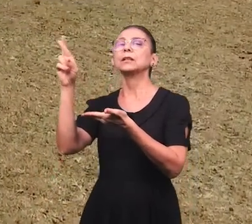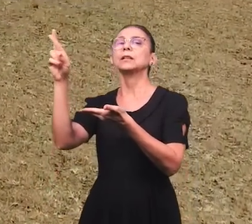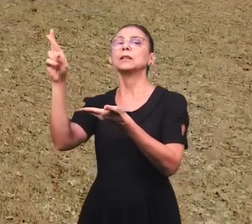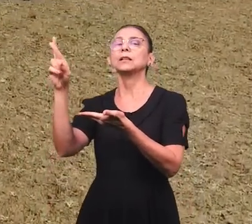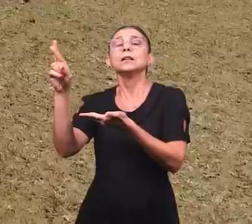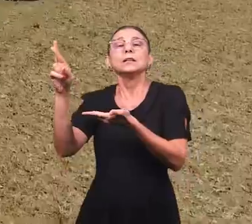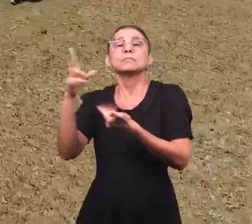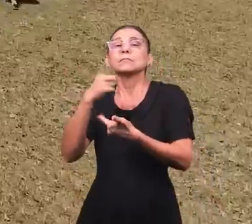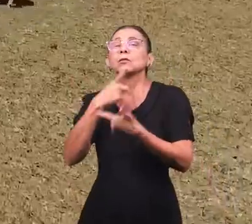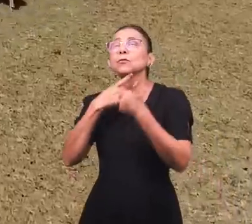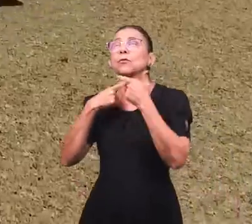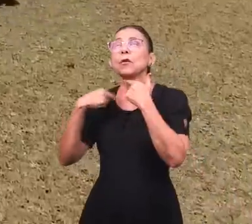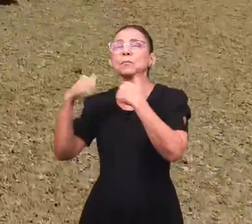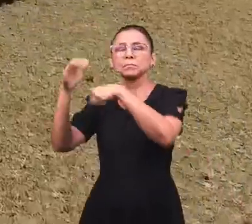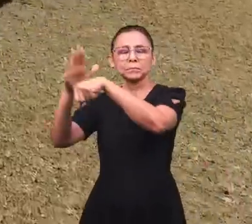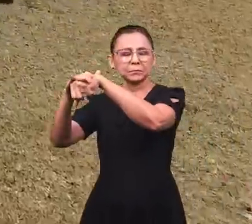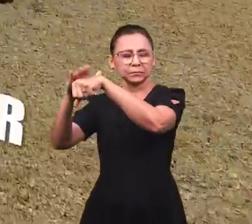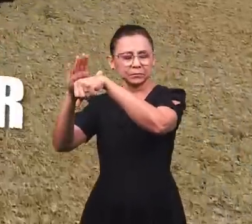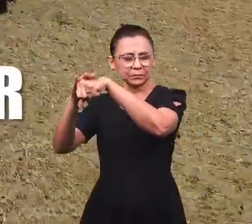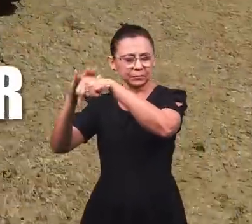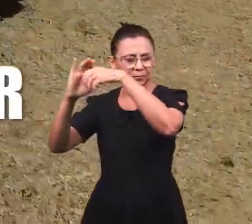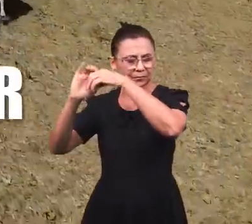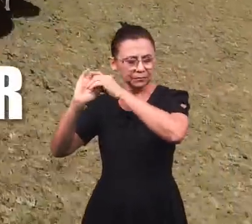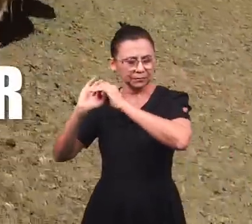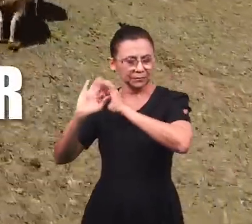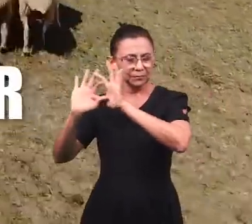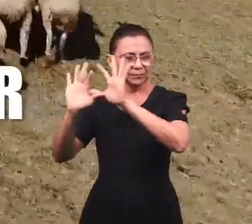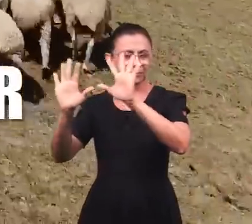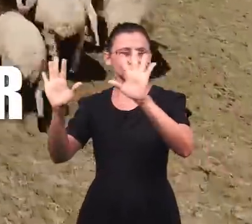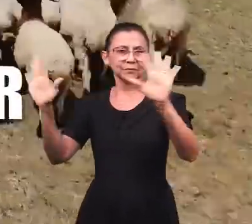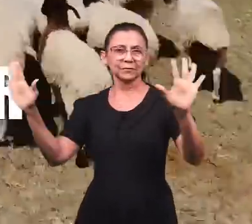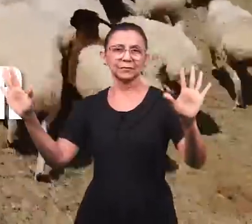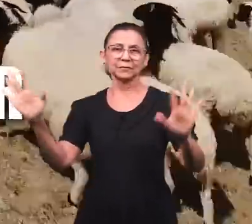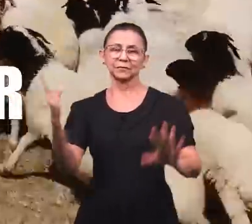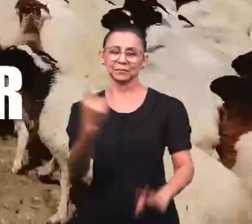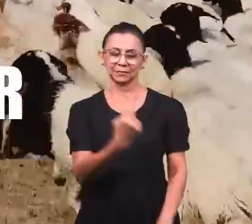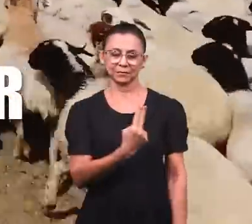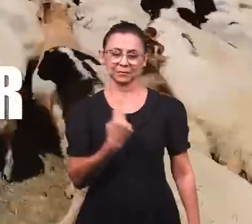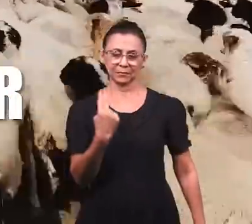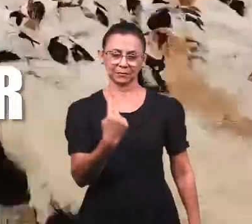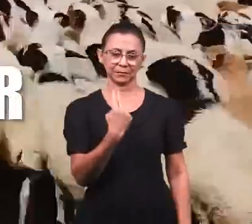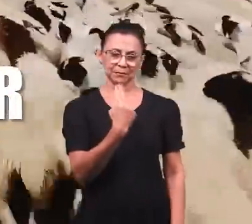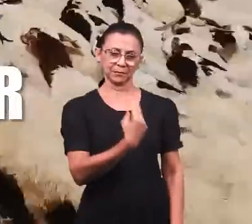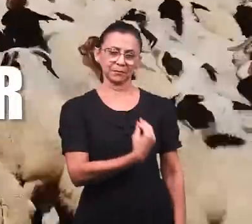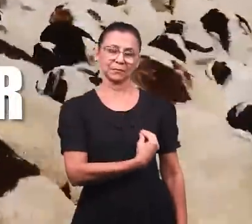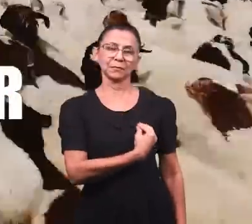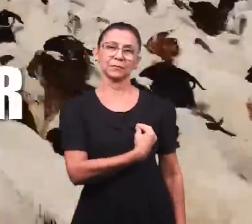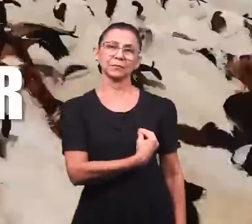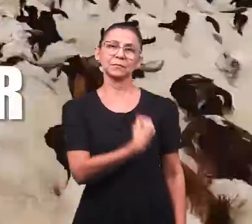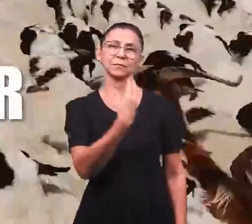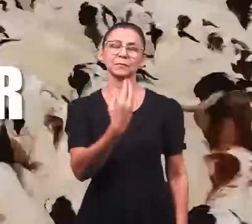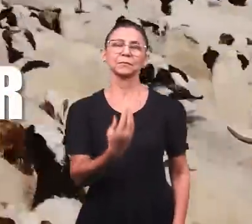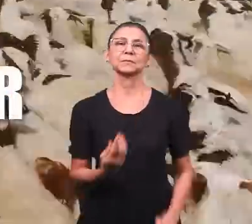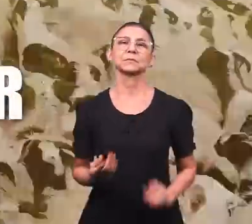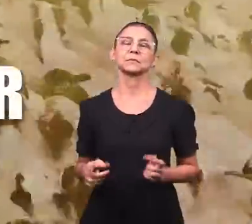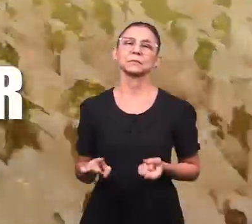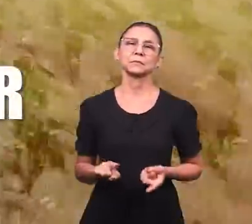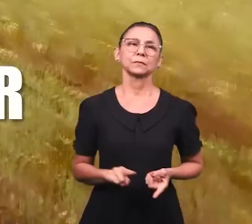te servir, conforme te aprouver em